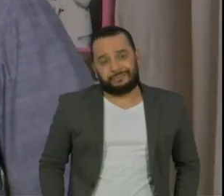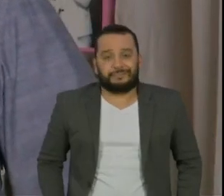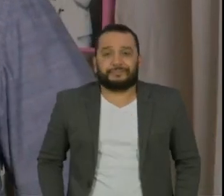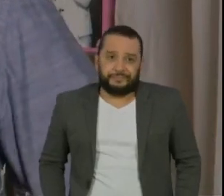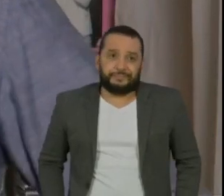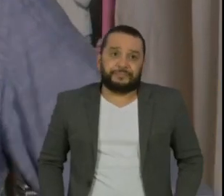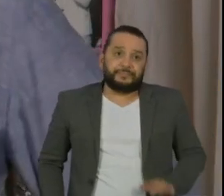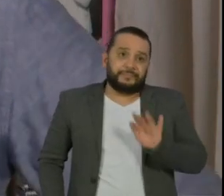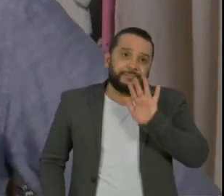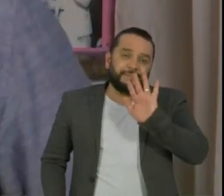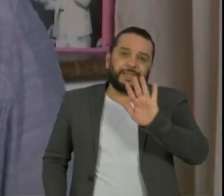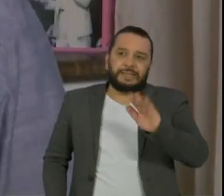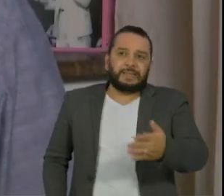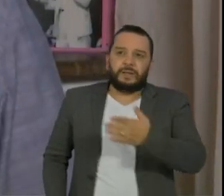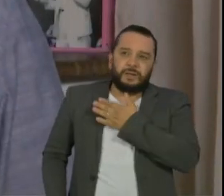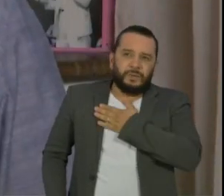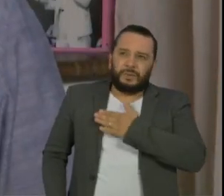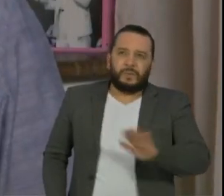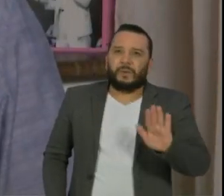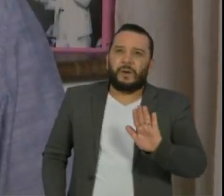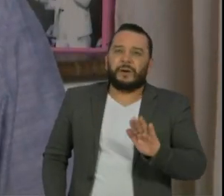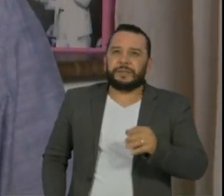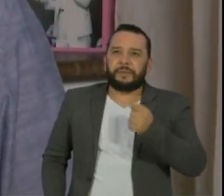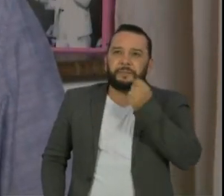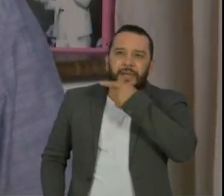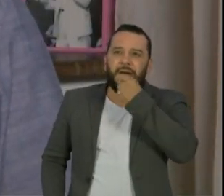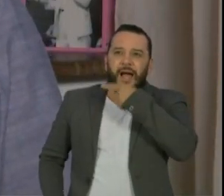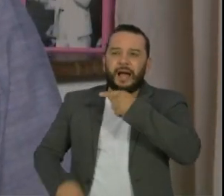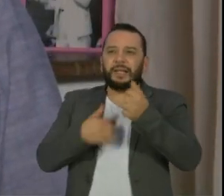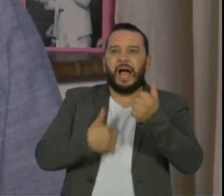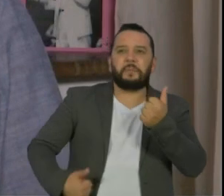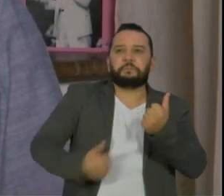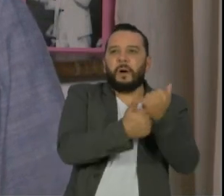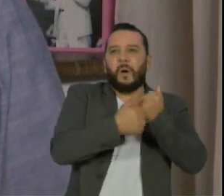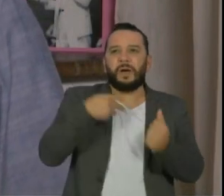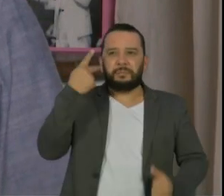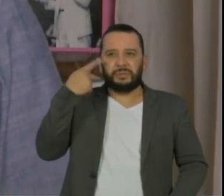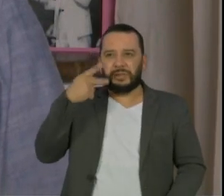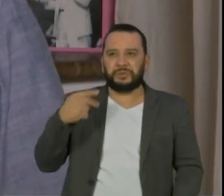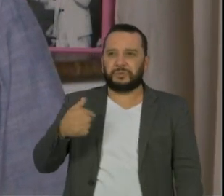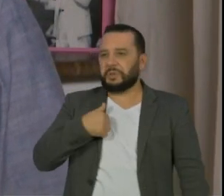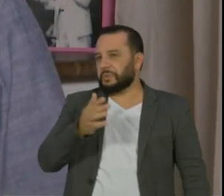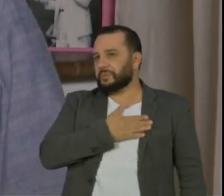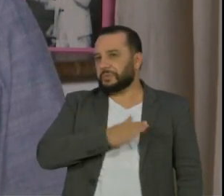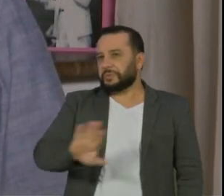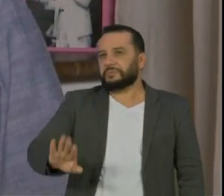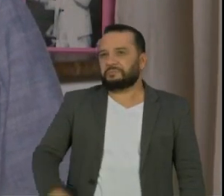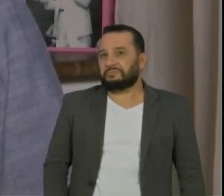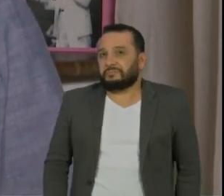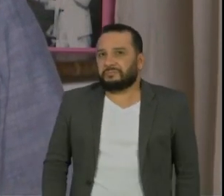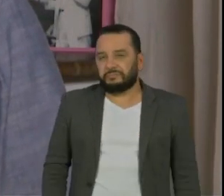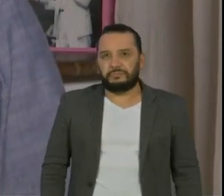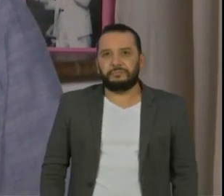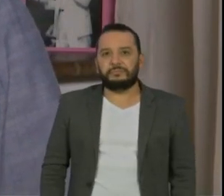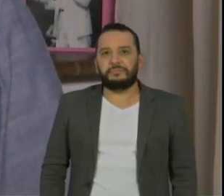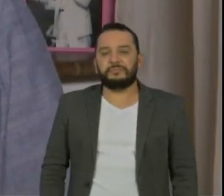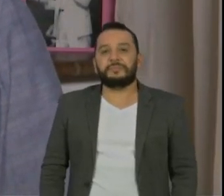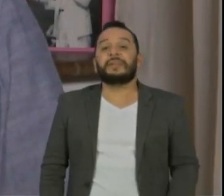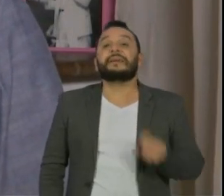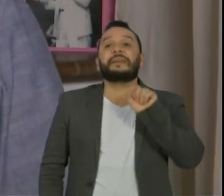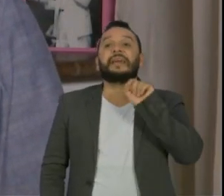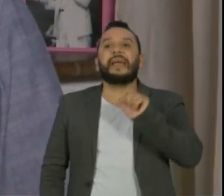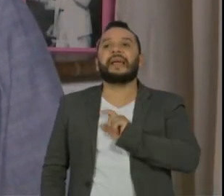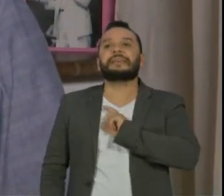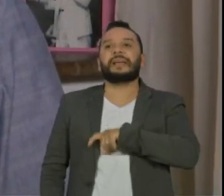um pouco, eu não gosto desse tipo de humor a favor. Eu acho que ele acaba... Quem estava sendo